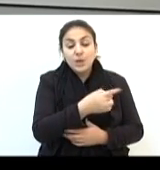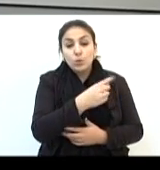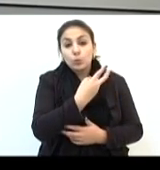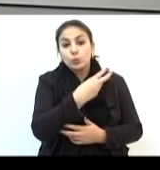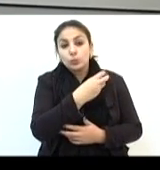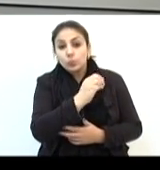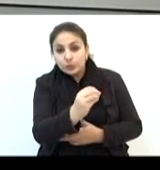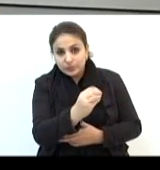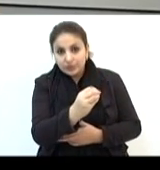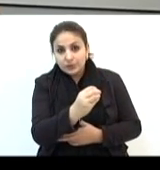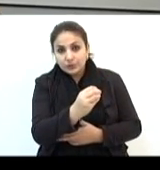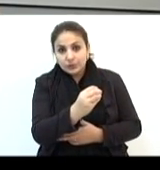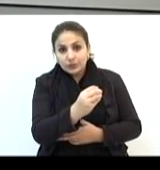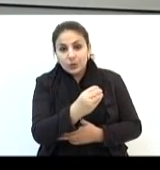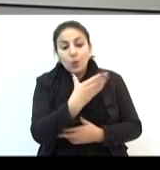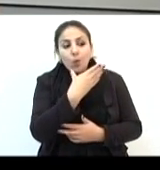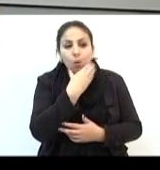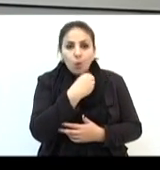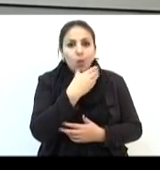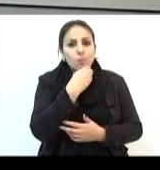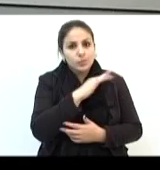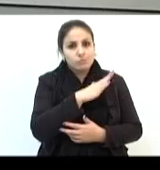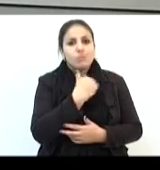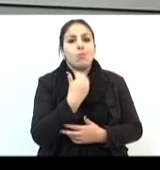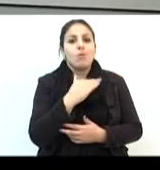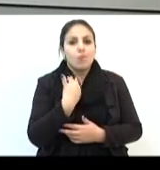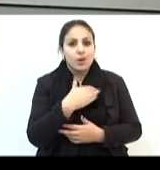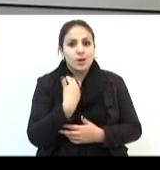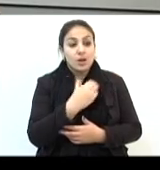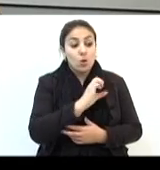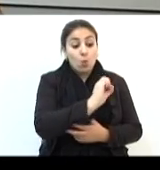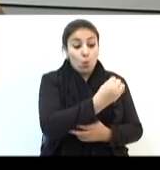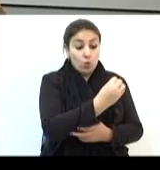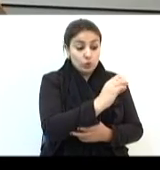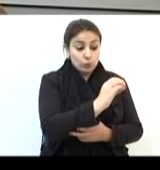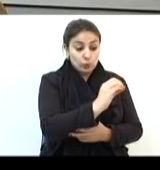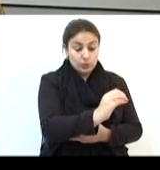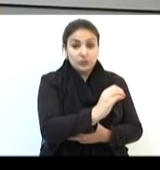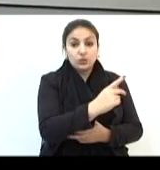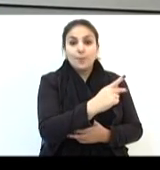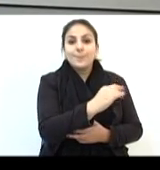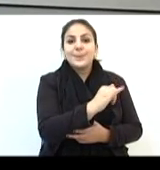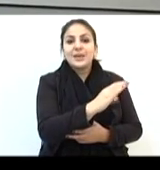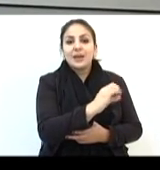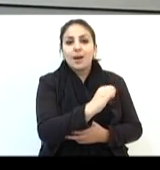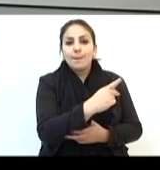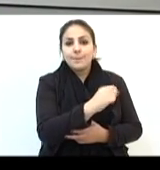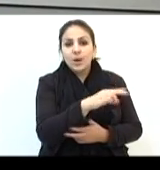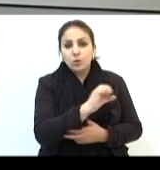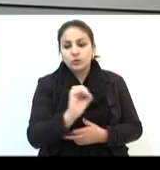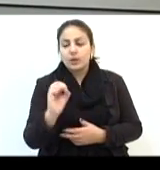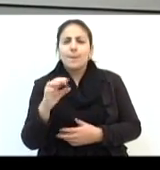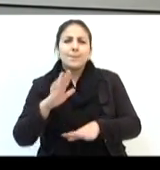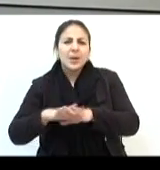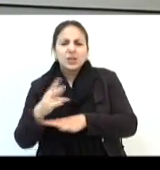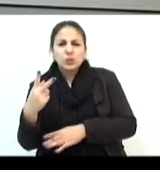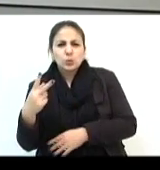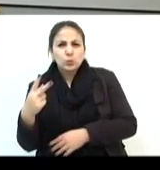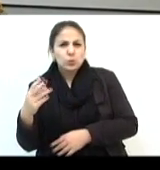1.200 e poucos pessoas que morreram, 800 do lado do Pica-Paus e mais 200 e poucos do